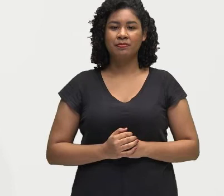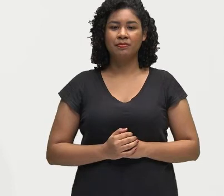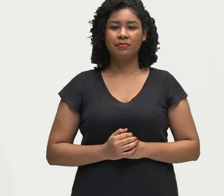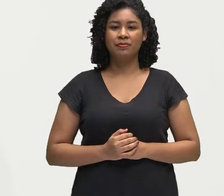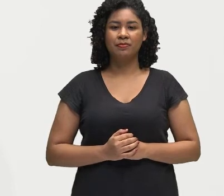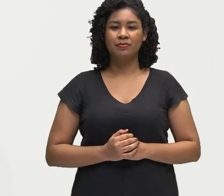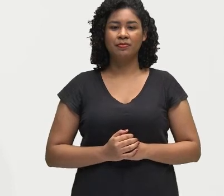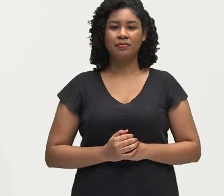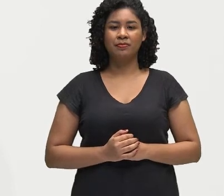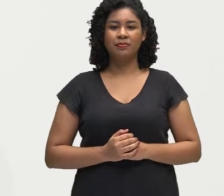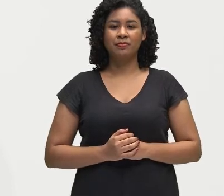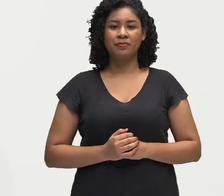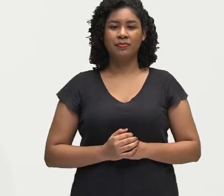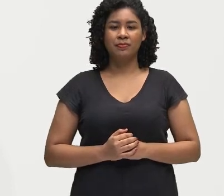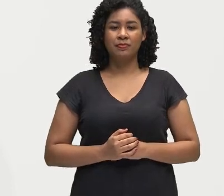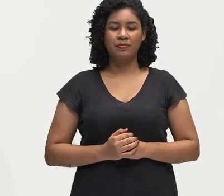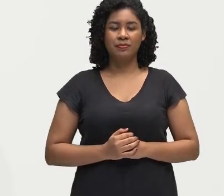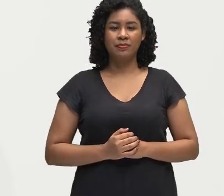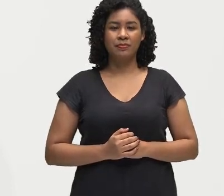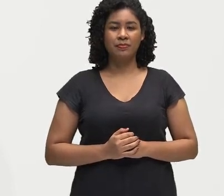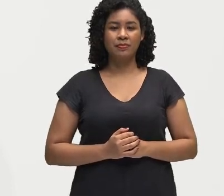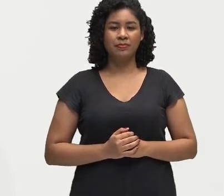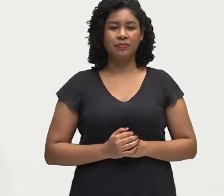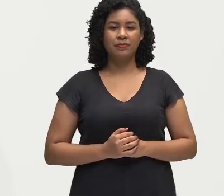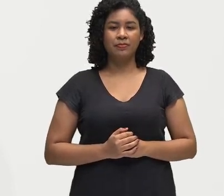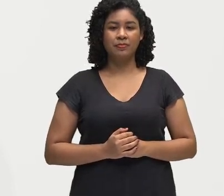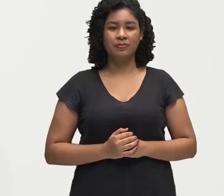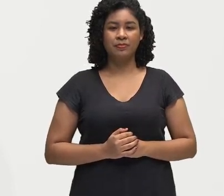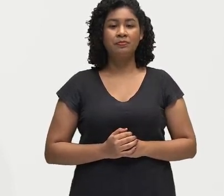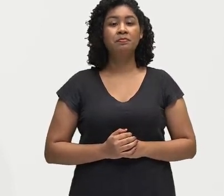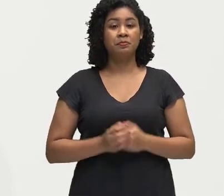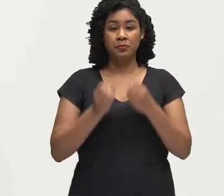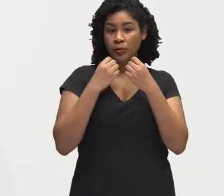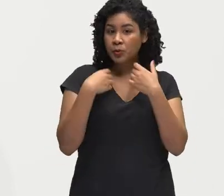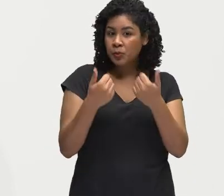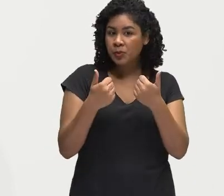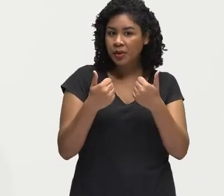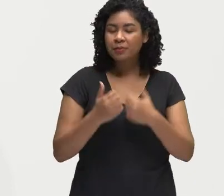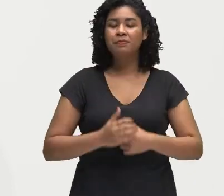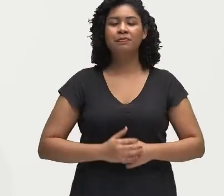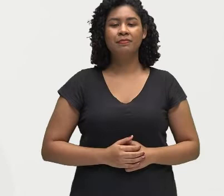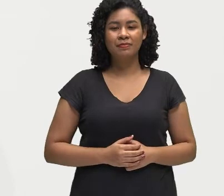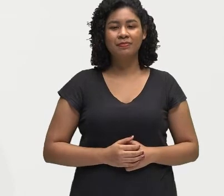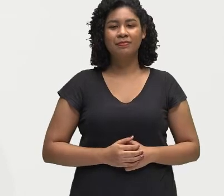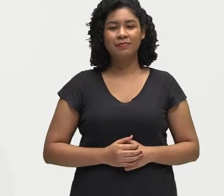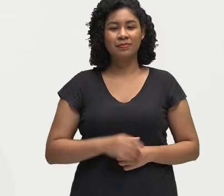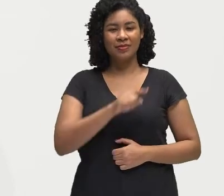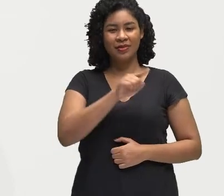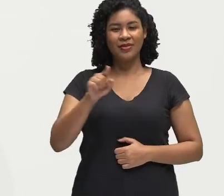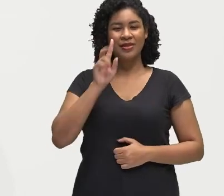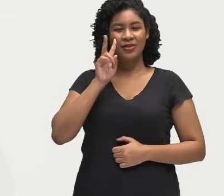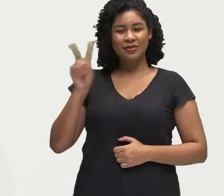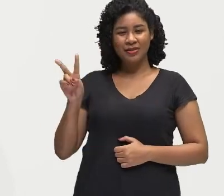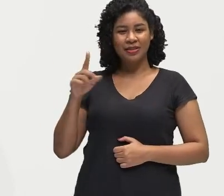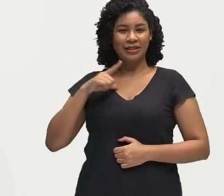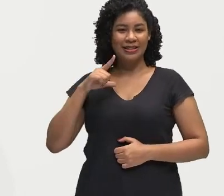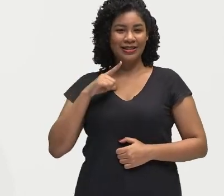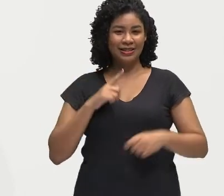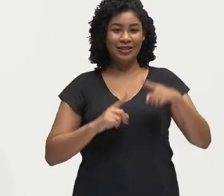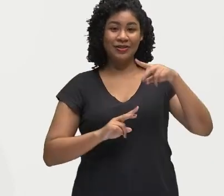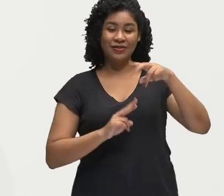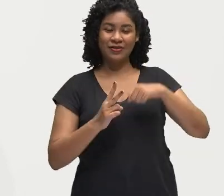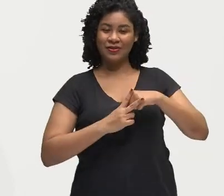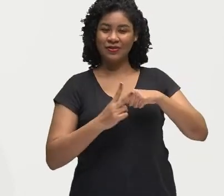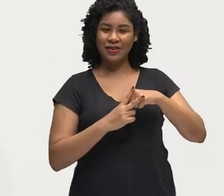she, it, we, you, they. Tudo bem? Assim como vocês viram também nos verbos regulares. Então, só para a